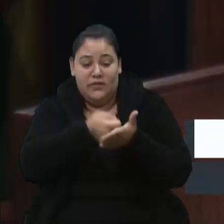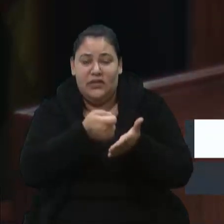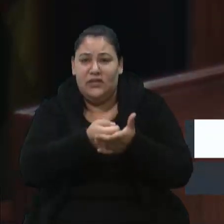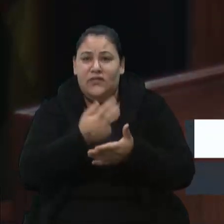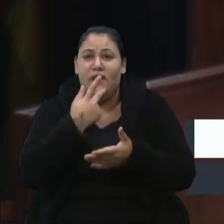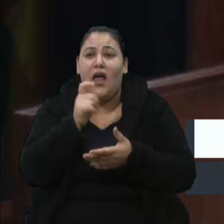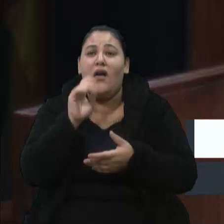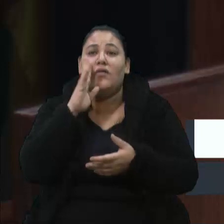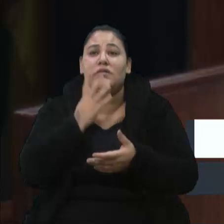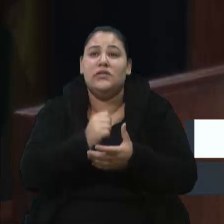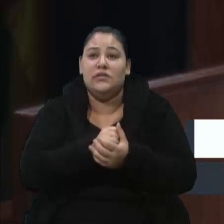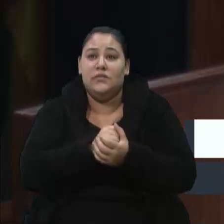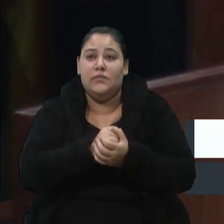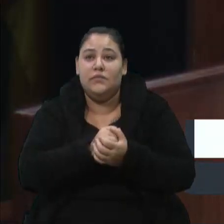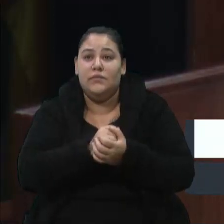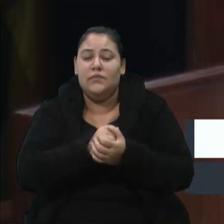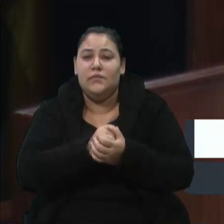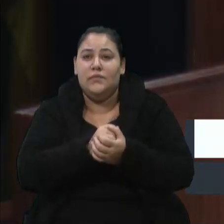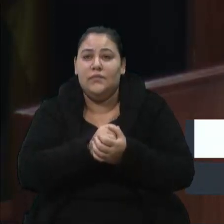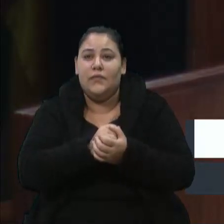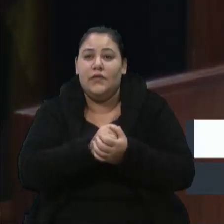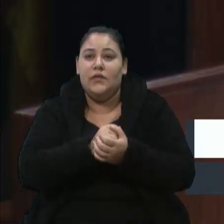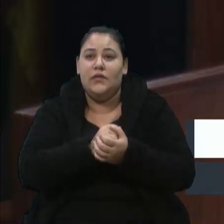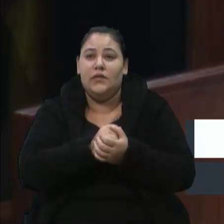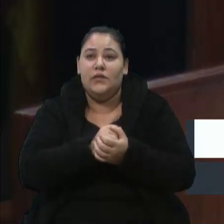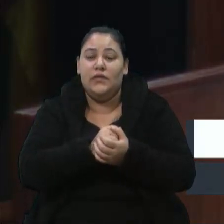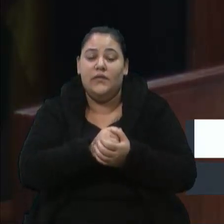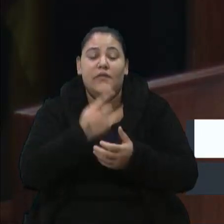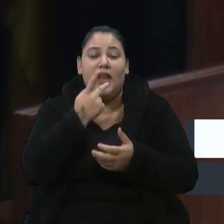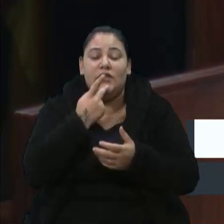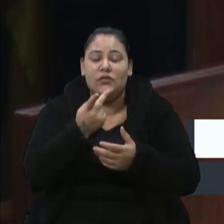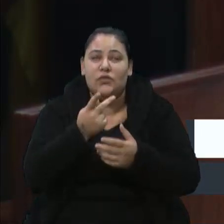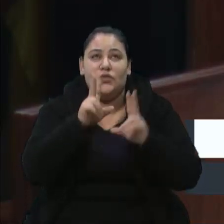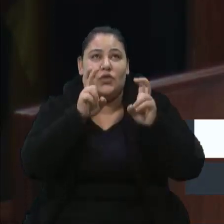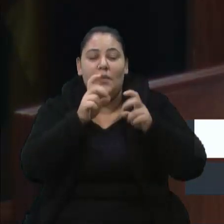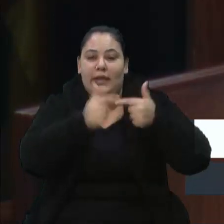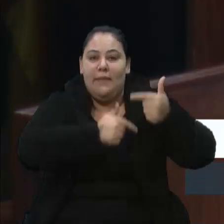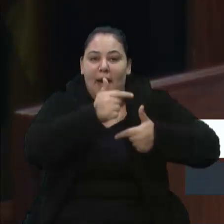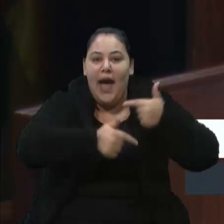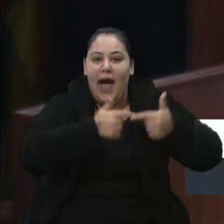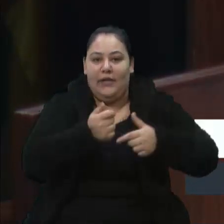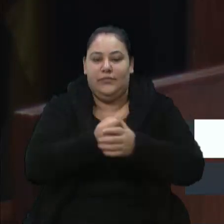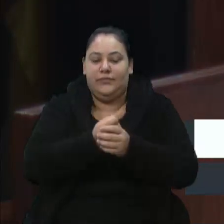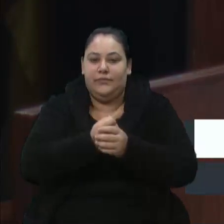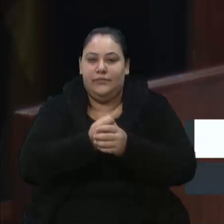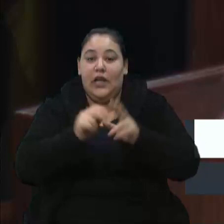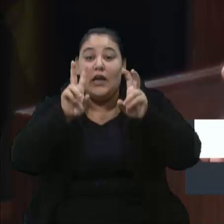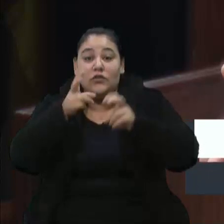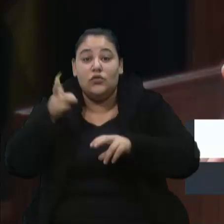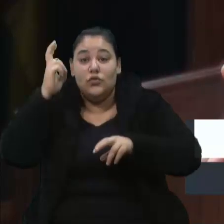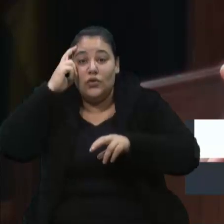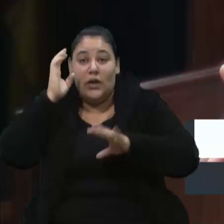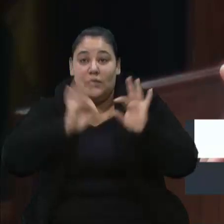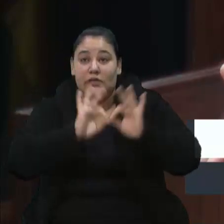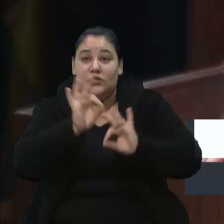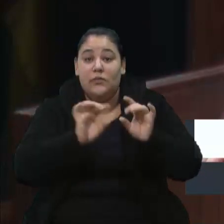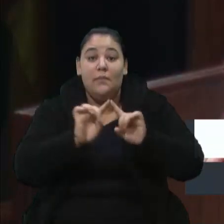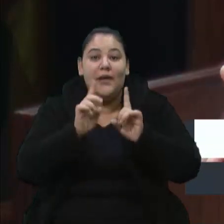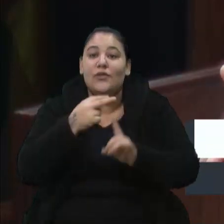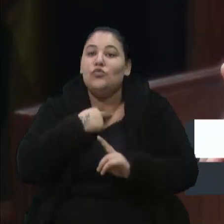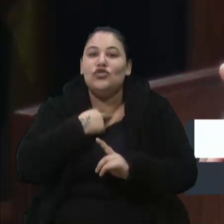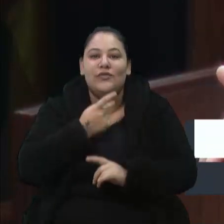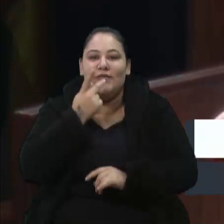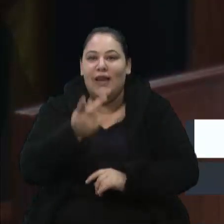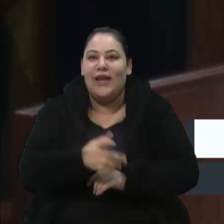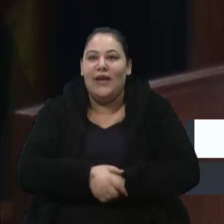a eles. Geração de emprego, questão cultural, a questão de planejamento, mas não puderam falar,